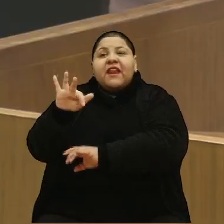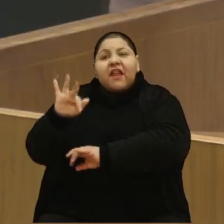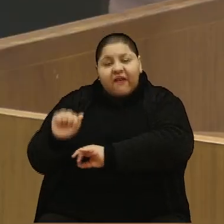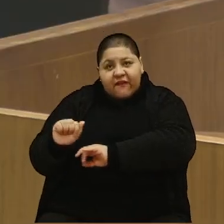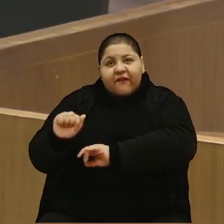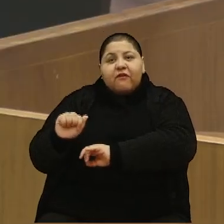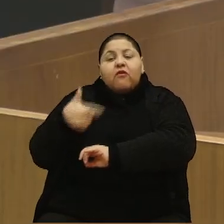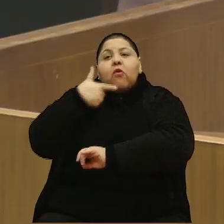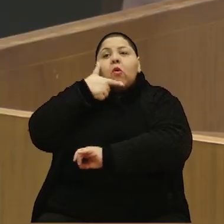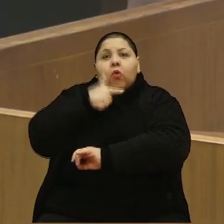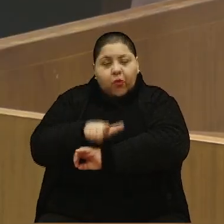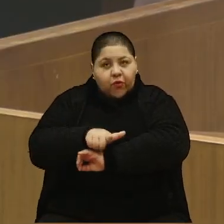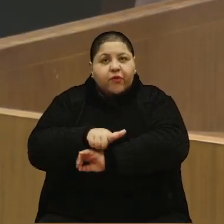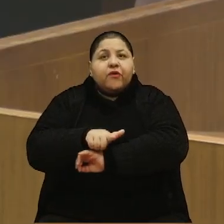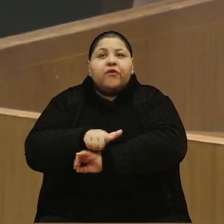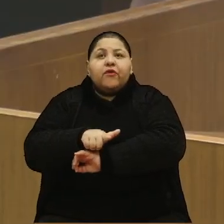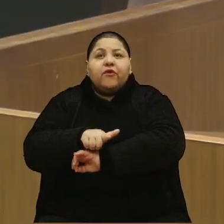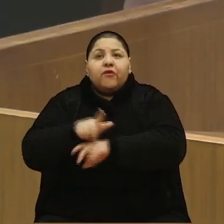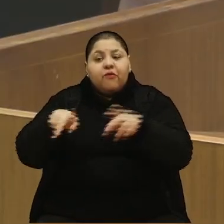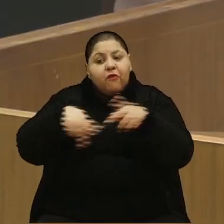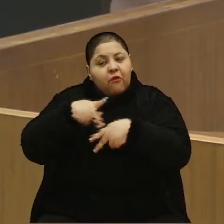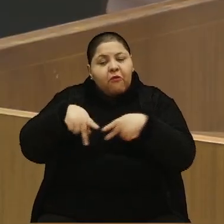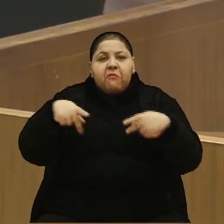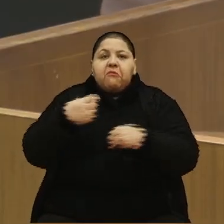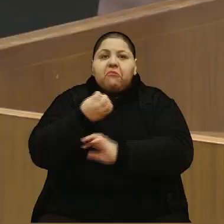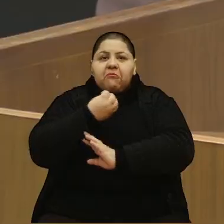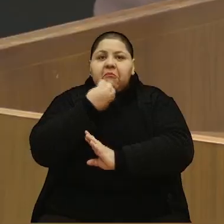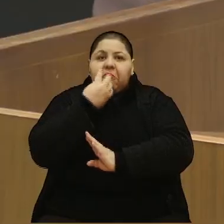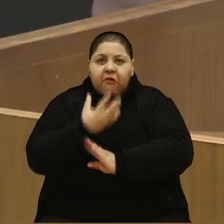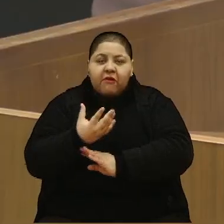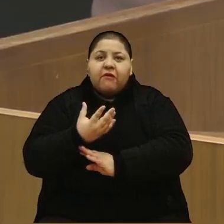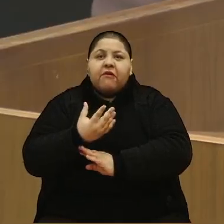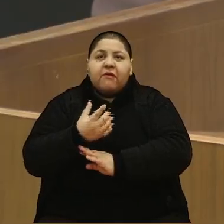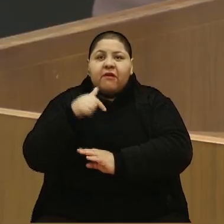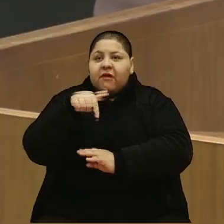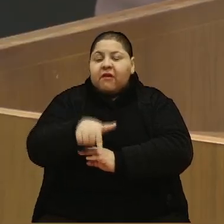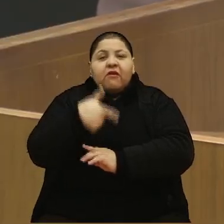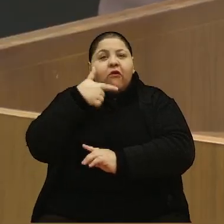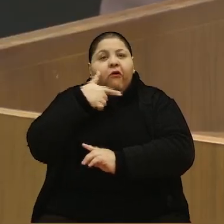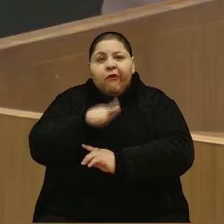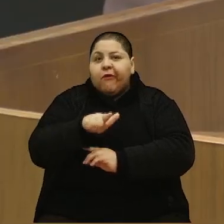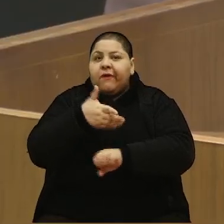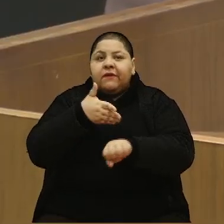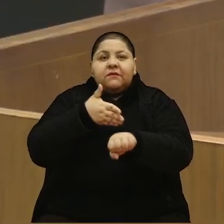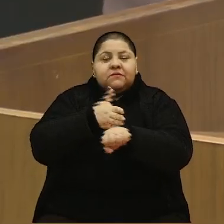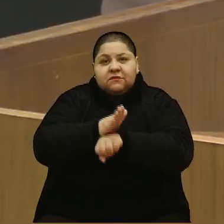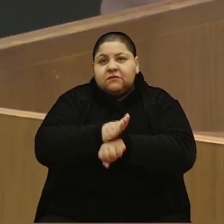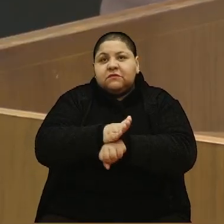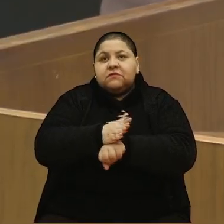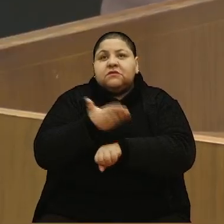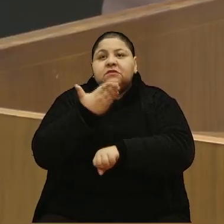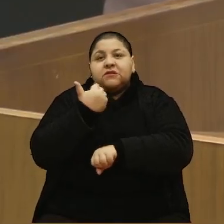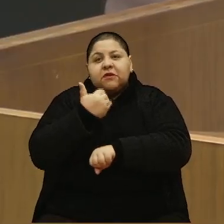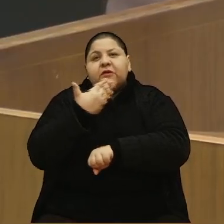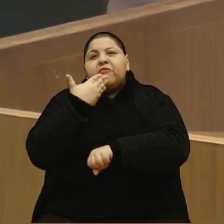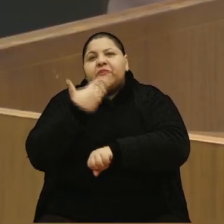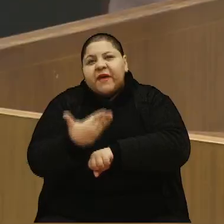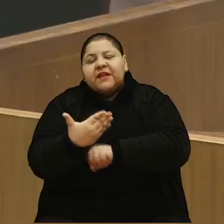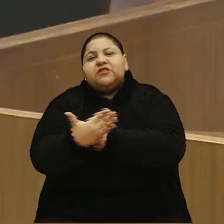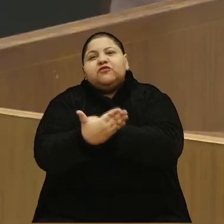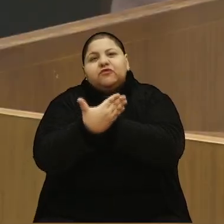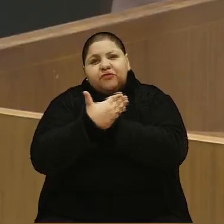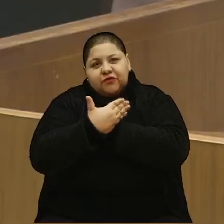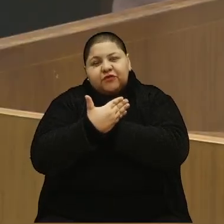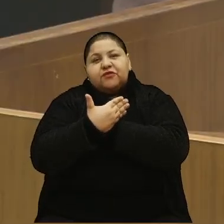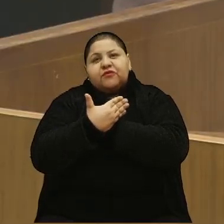Inclusive, conseguimos brindes muito, muito bons. E aqueles que não conseguirem participar, então, do almoço, a gente pede uma ajuda,